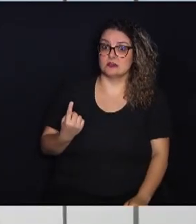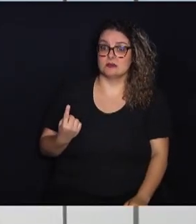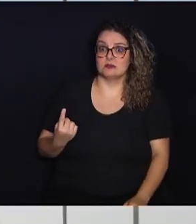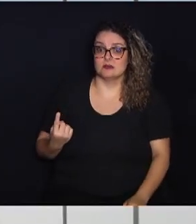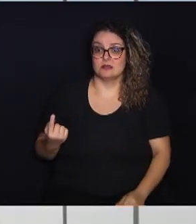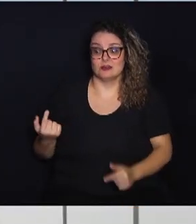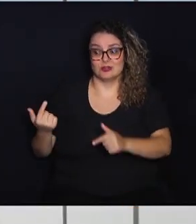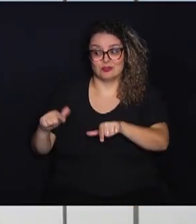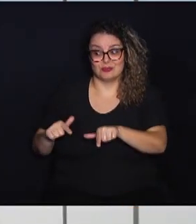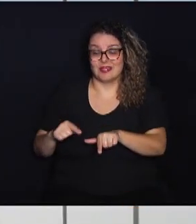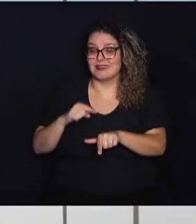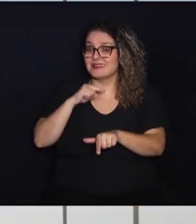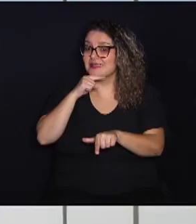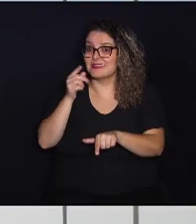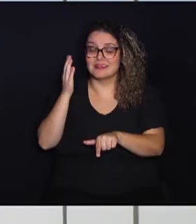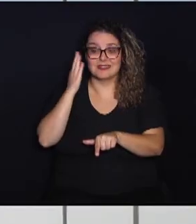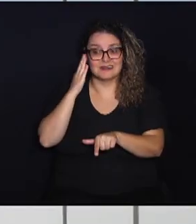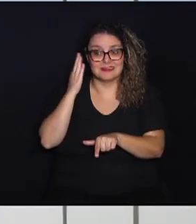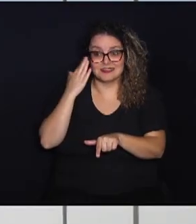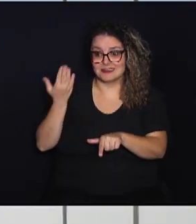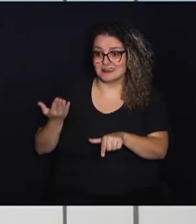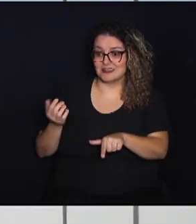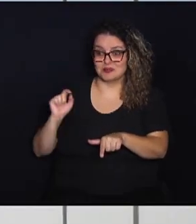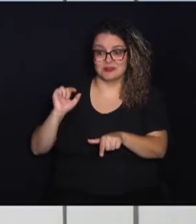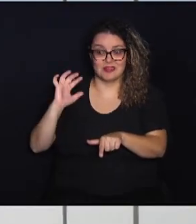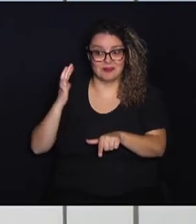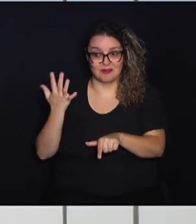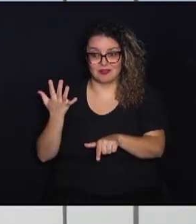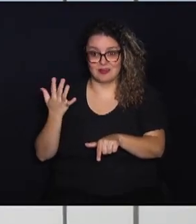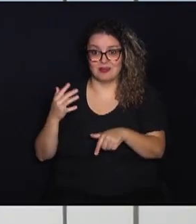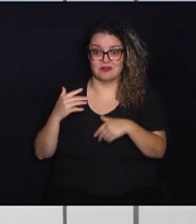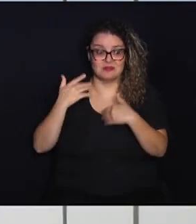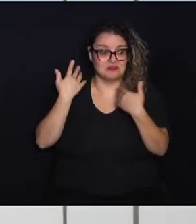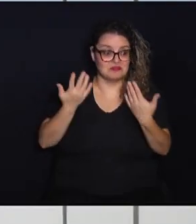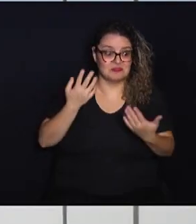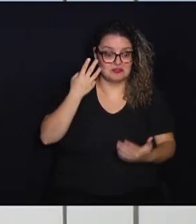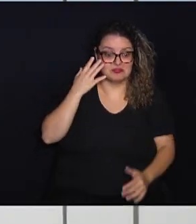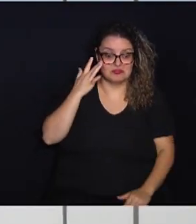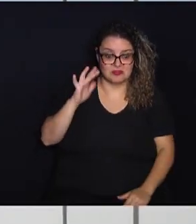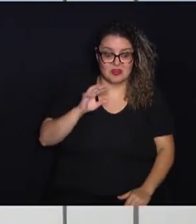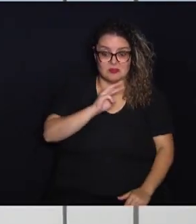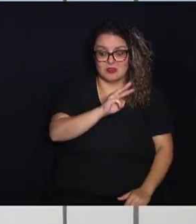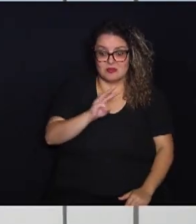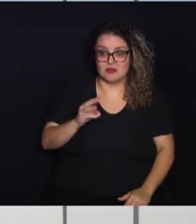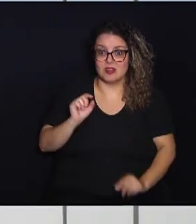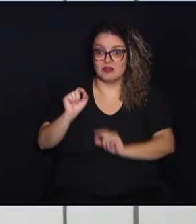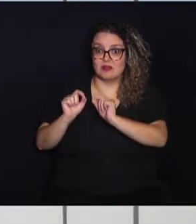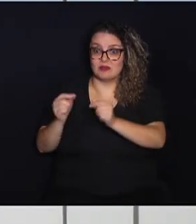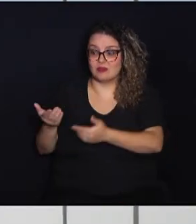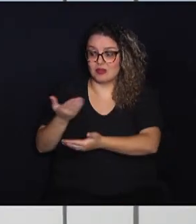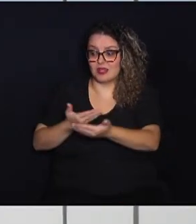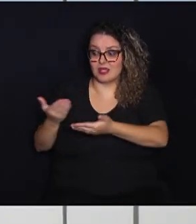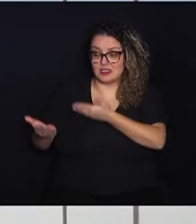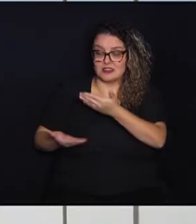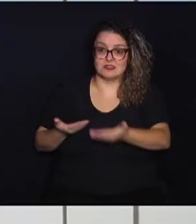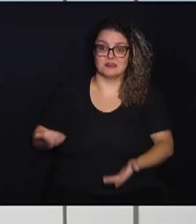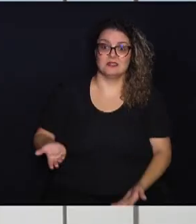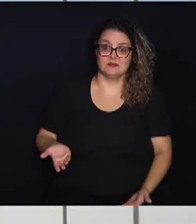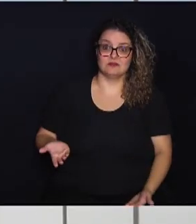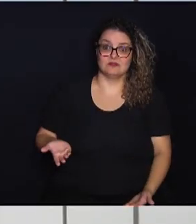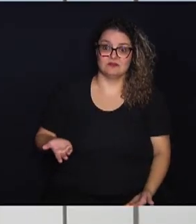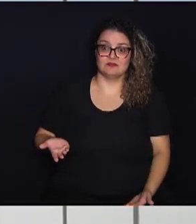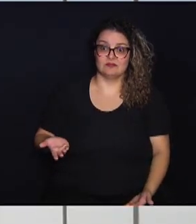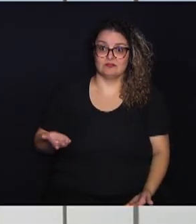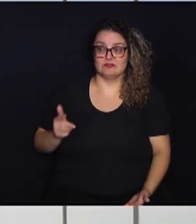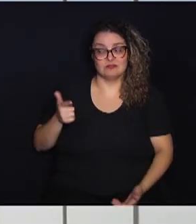ninguém. A gente não sabe onde eles estão acessando, em que sites eles estão indo, com quem eles estão interagindo. Não